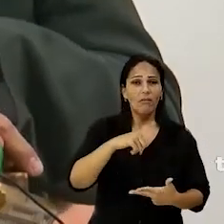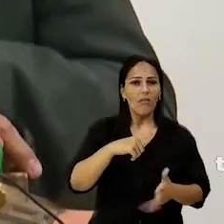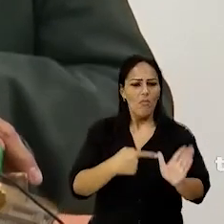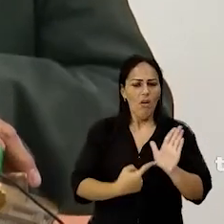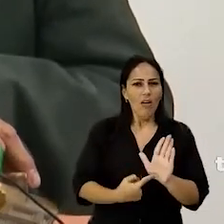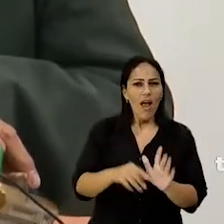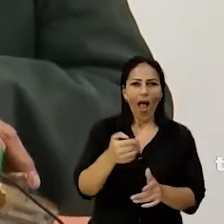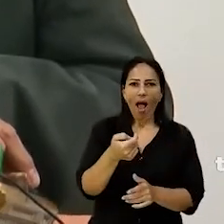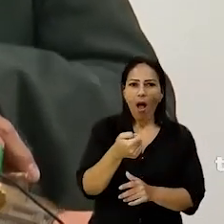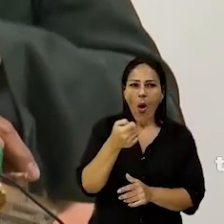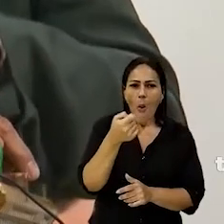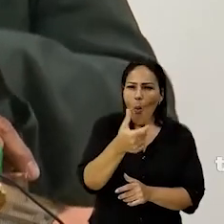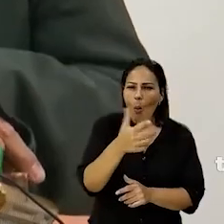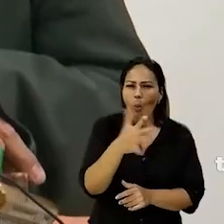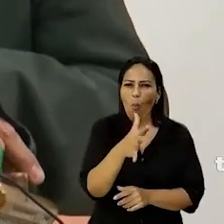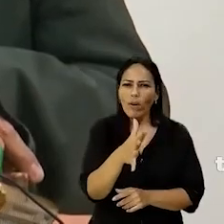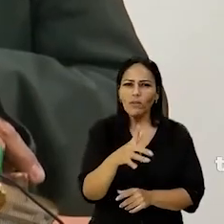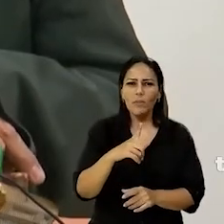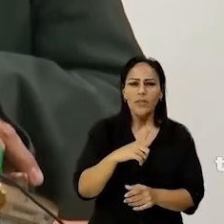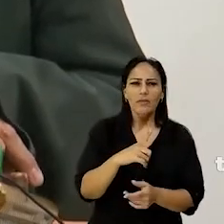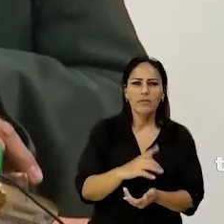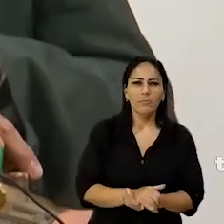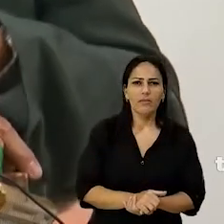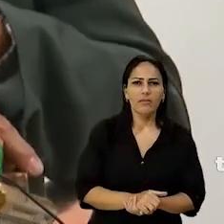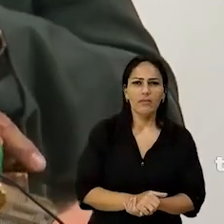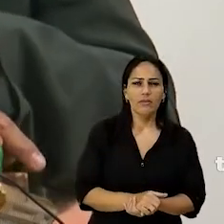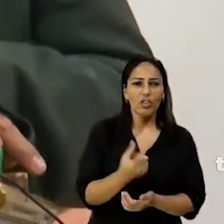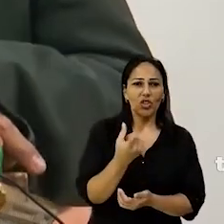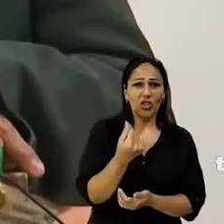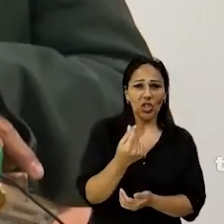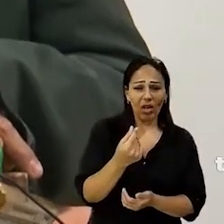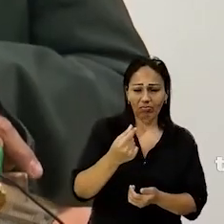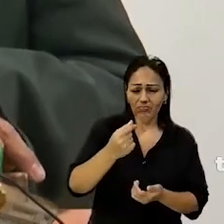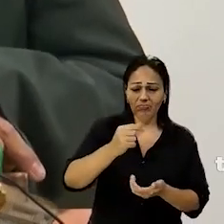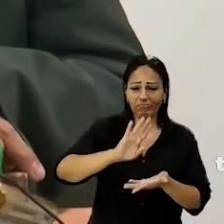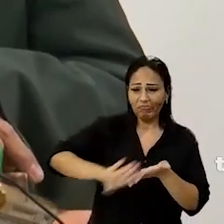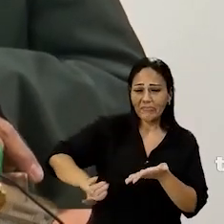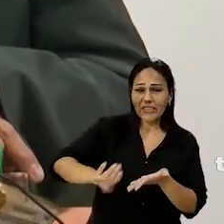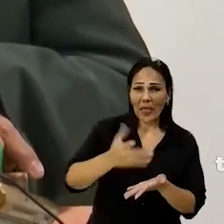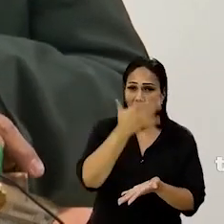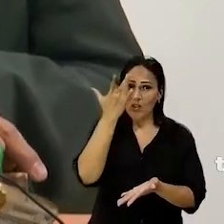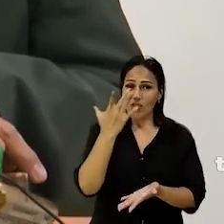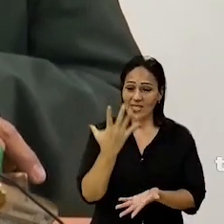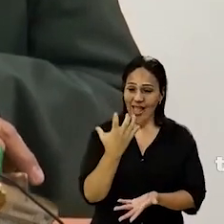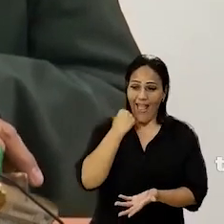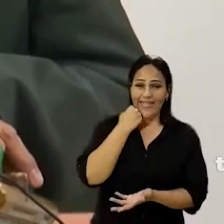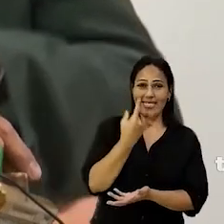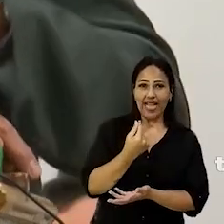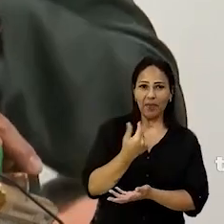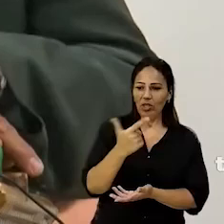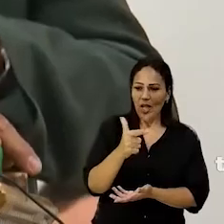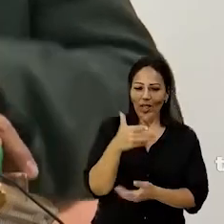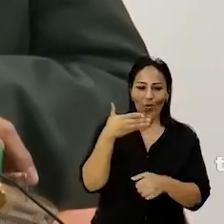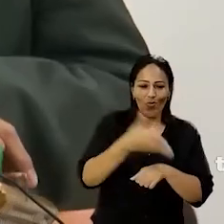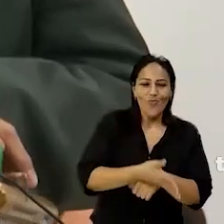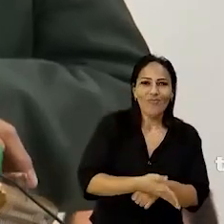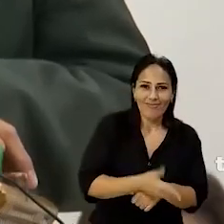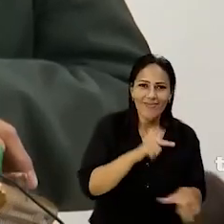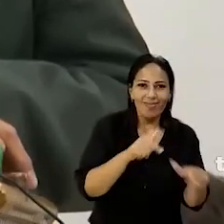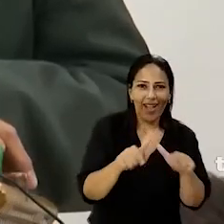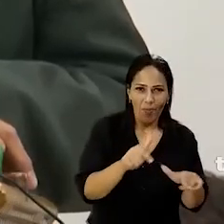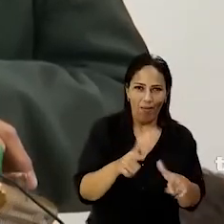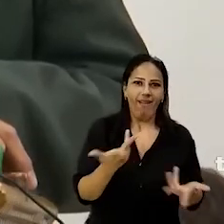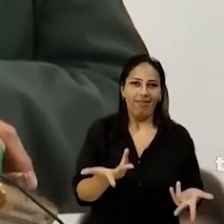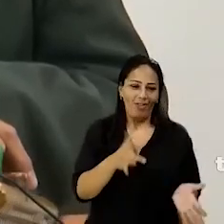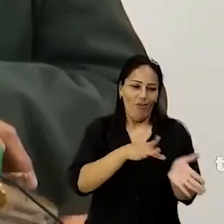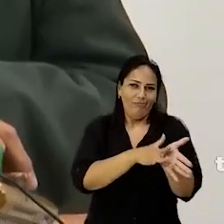levantamento, é quase 100 mil reais jogado fora de pessoas que recebem sem trabalhar, que é dinheiro para ser investido